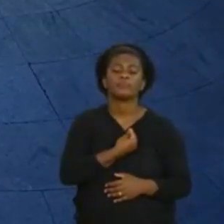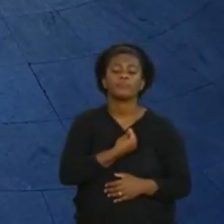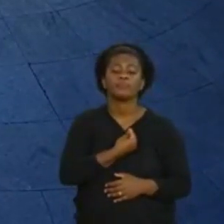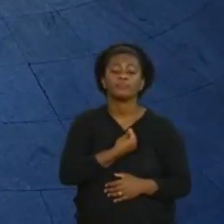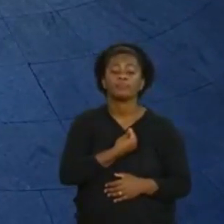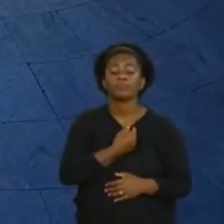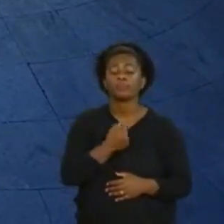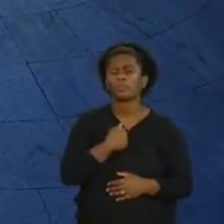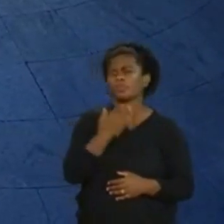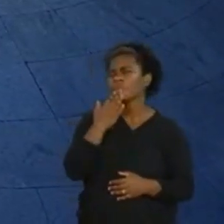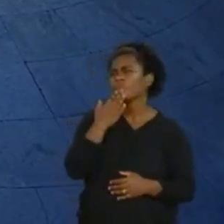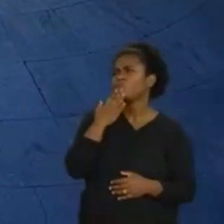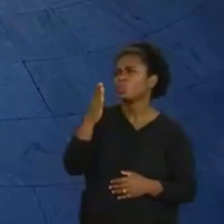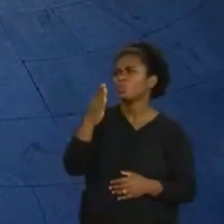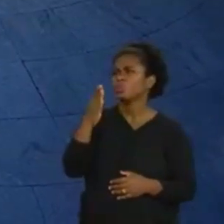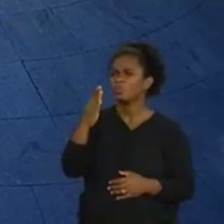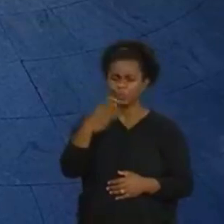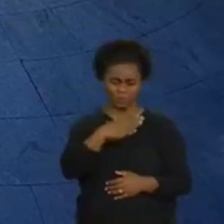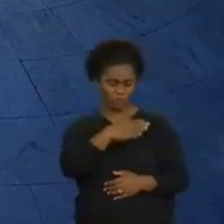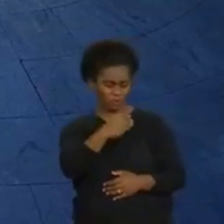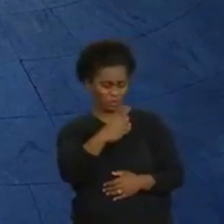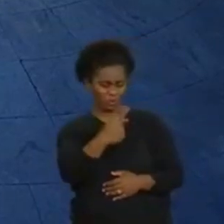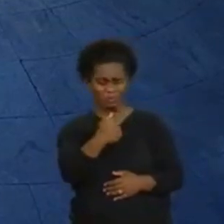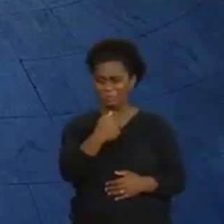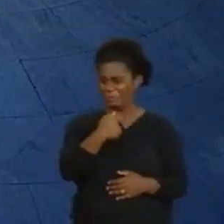Eu não estou pedindo filhos para mim,